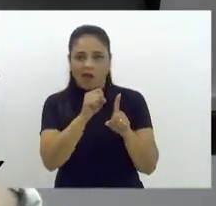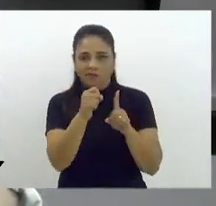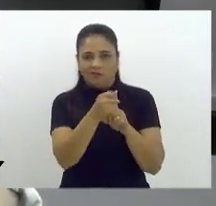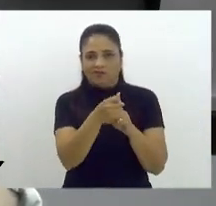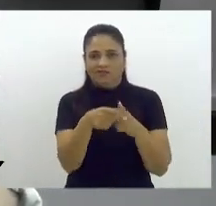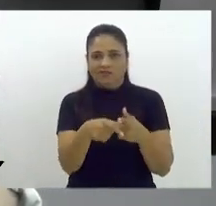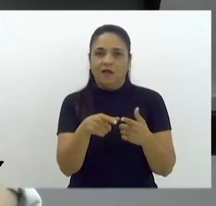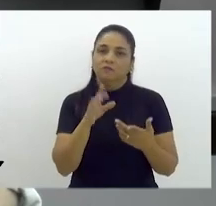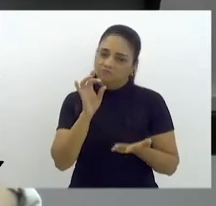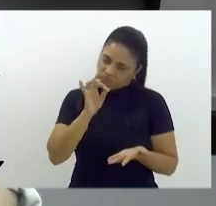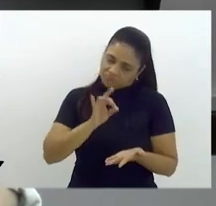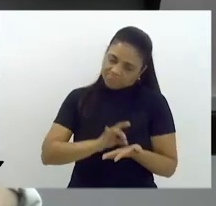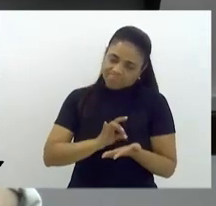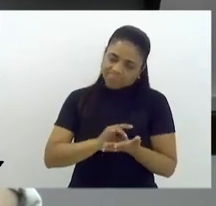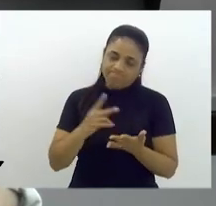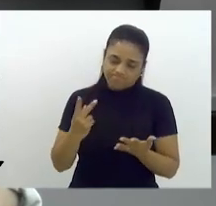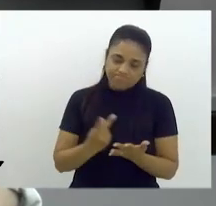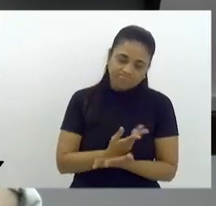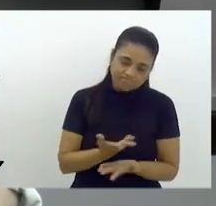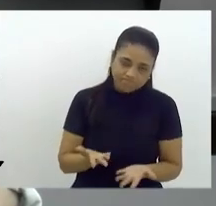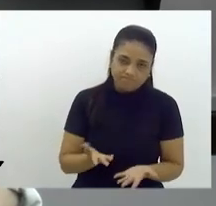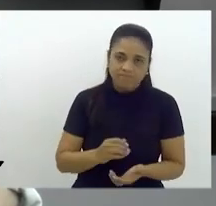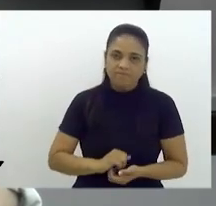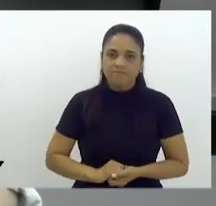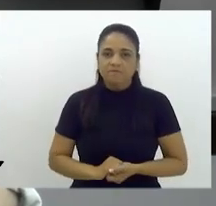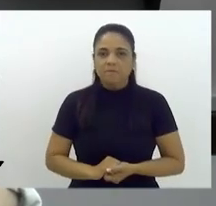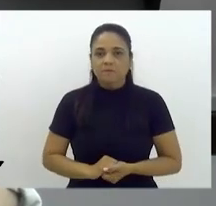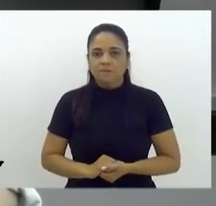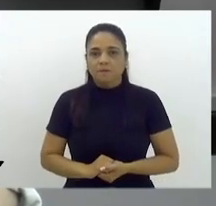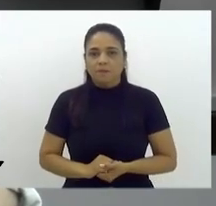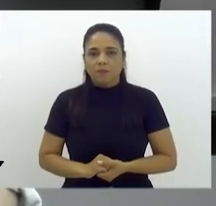realmente será infelizmente será